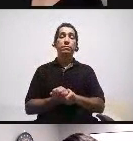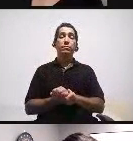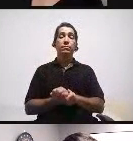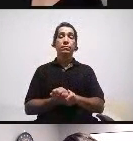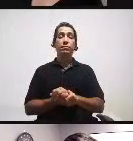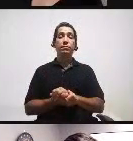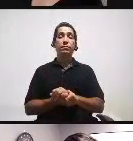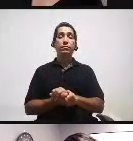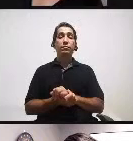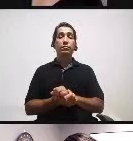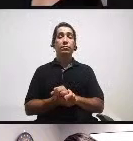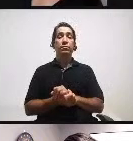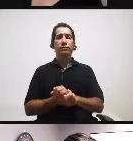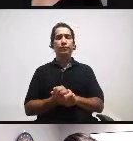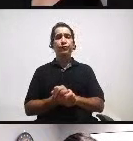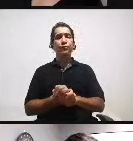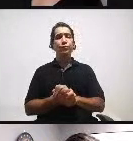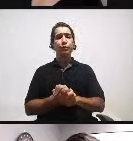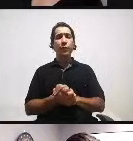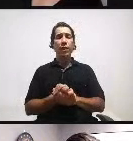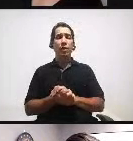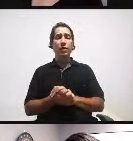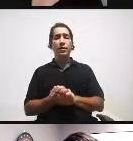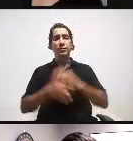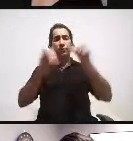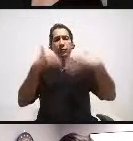Então, objetivamente falando,